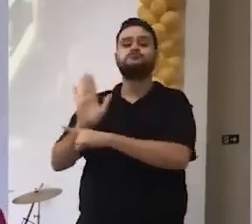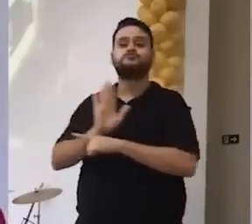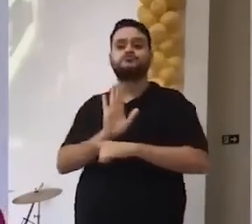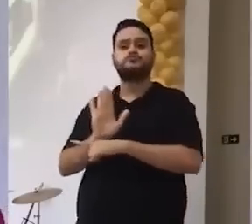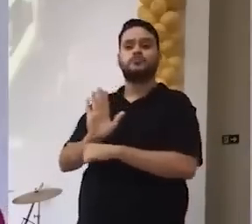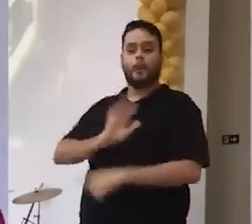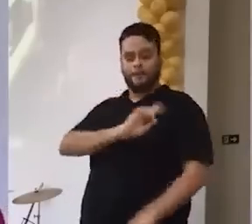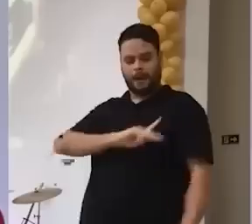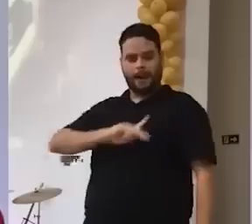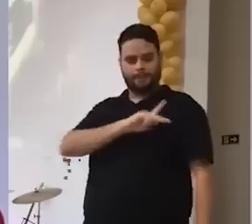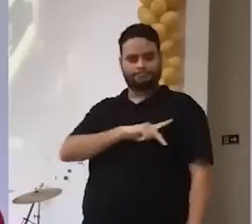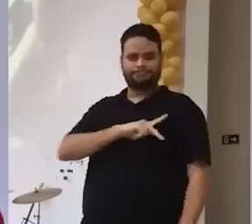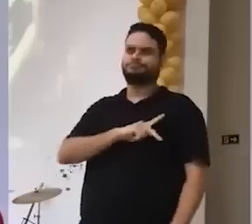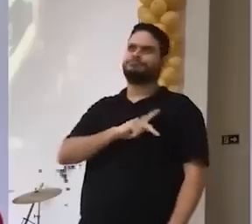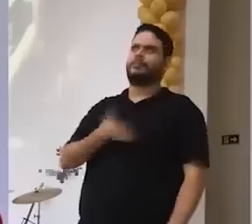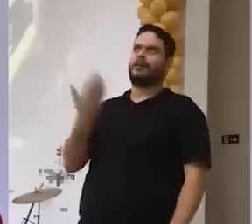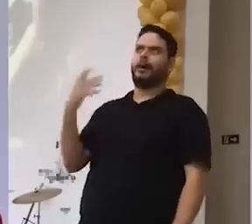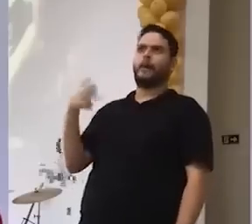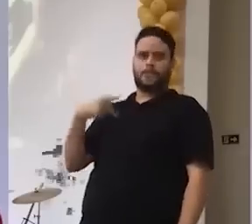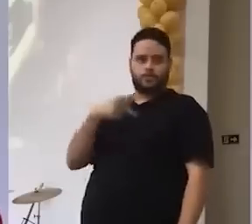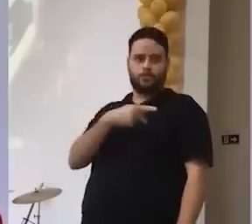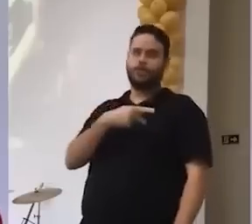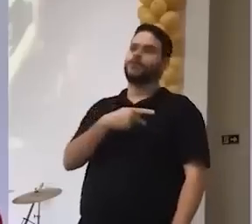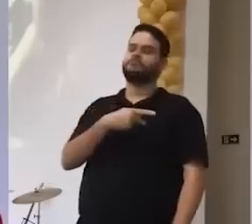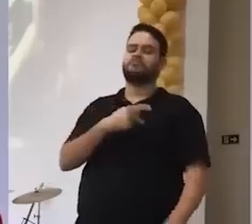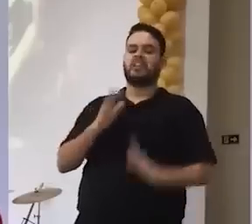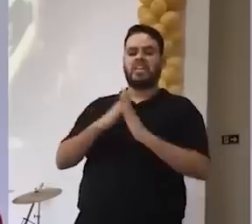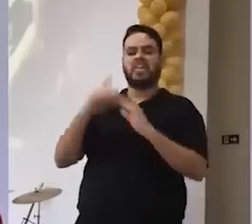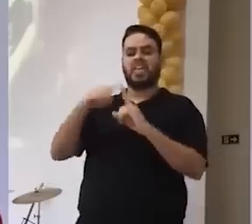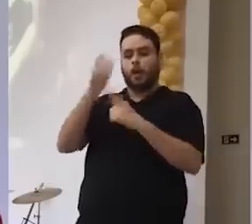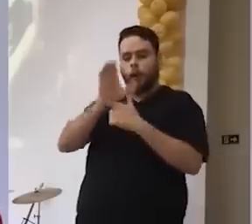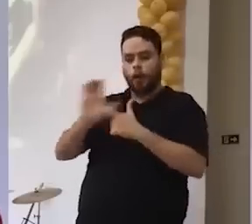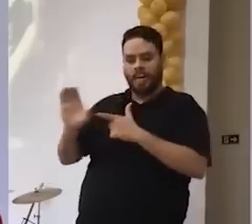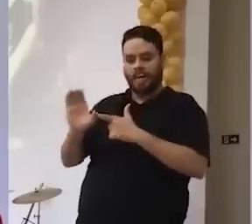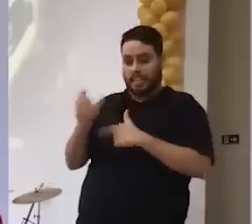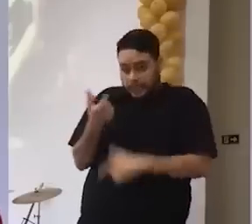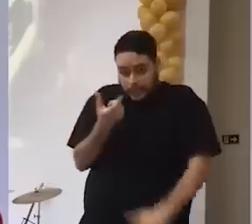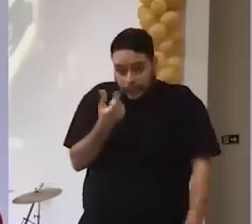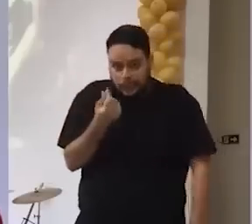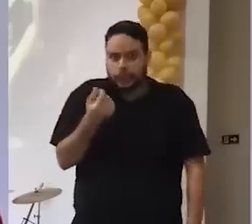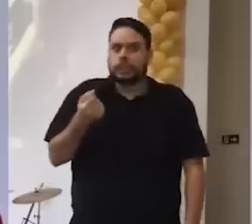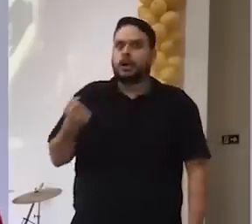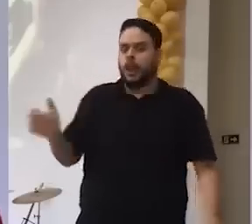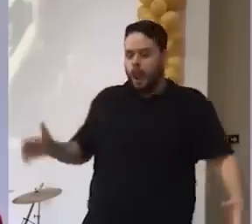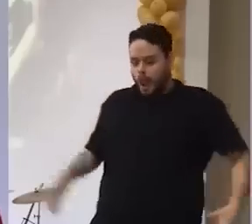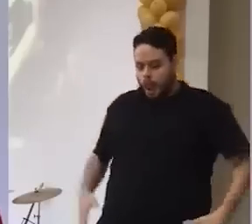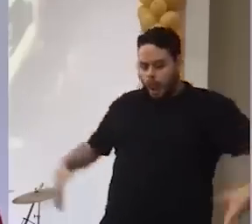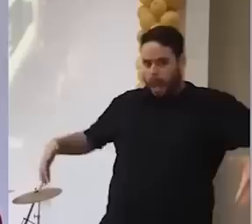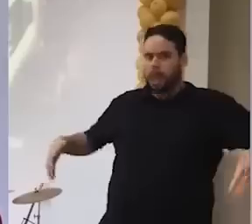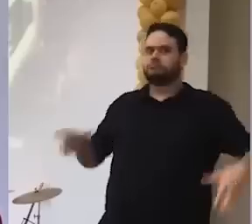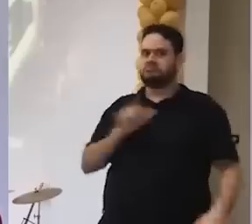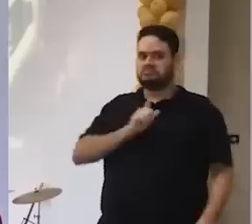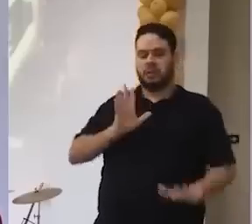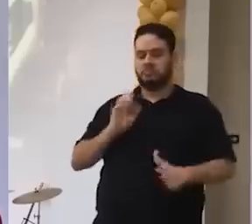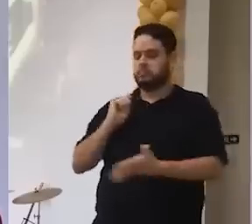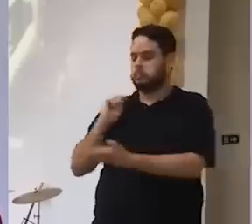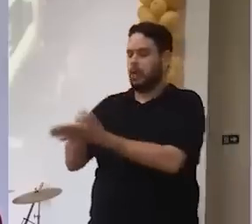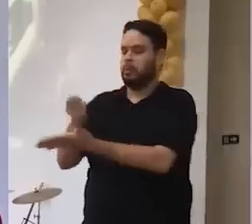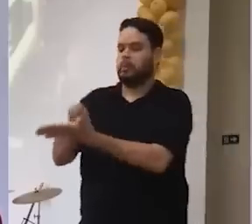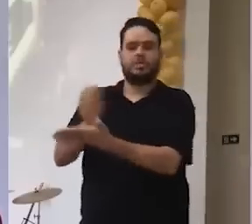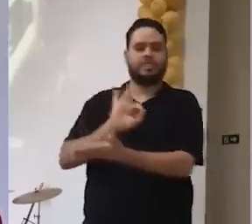de Corinto. A igreja de Corinto tinha muito dinheiro, mas era pão dura, não pagava o salário de Paulo. Aí a igreja